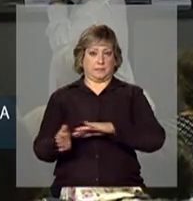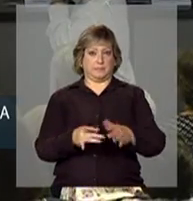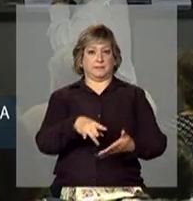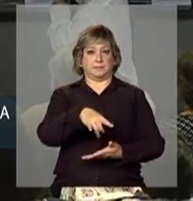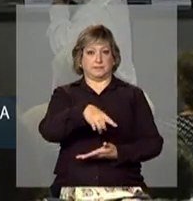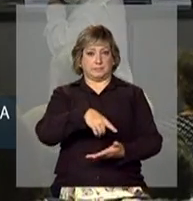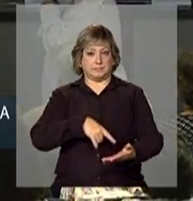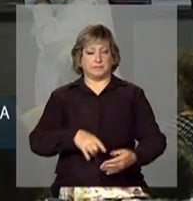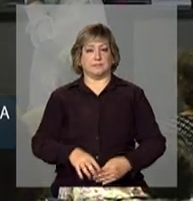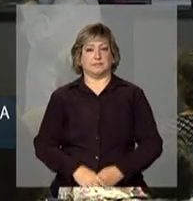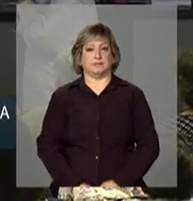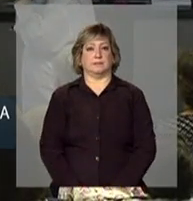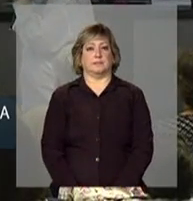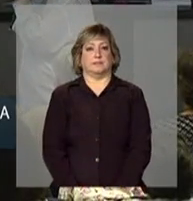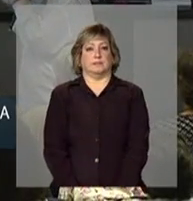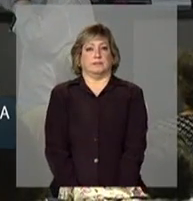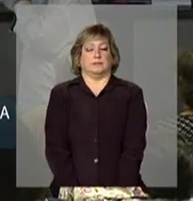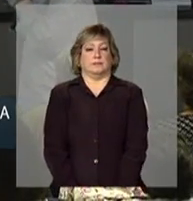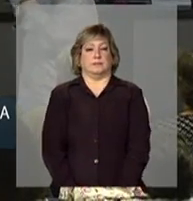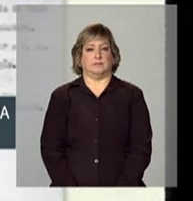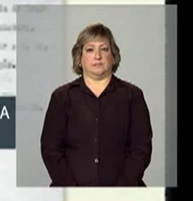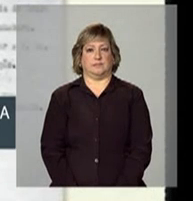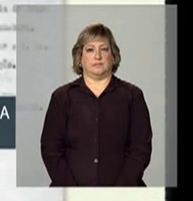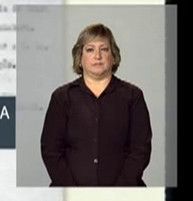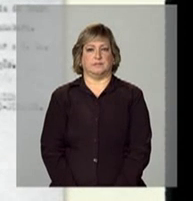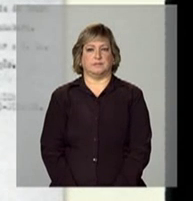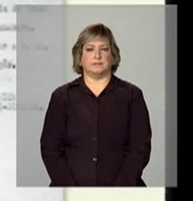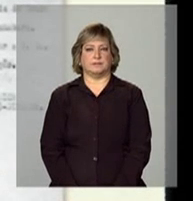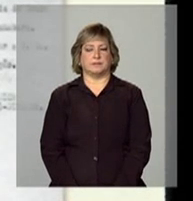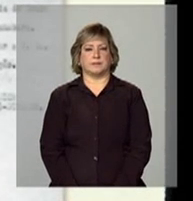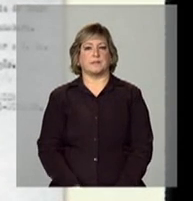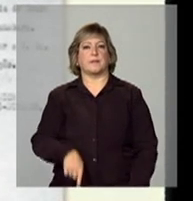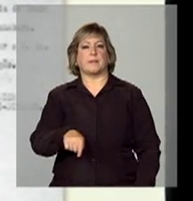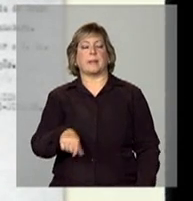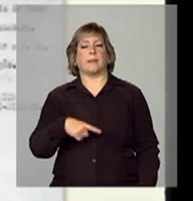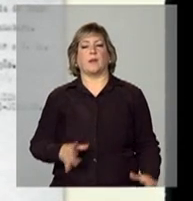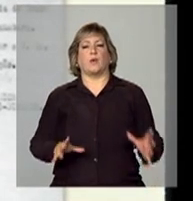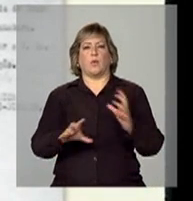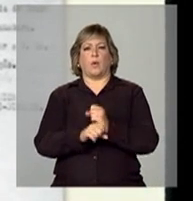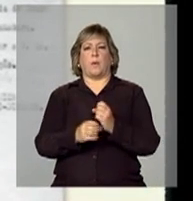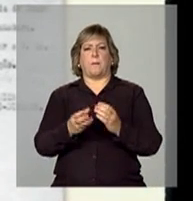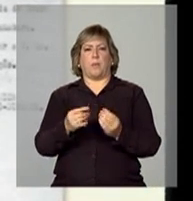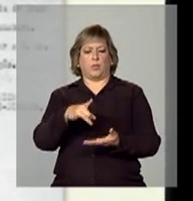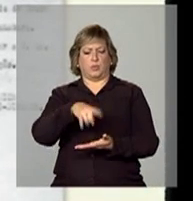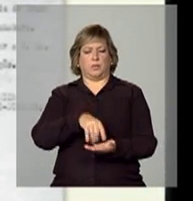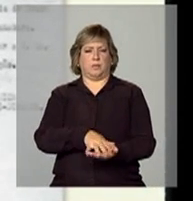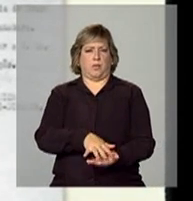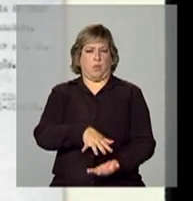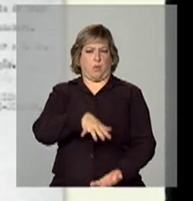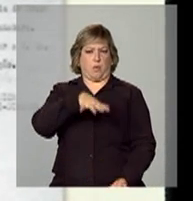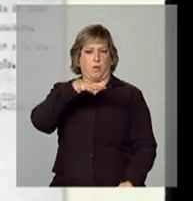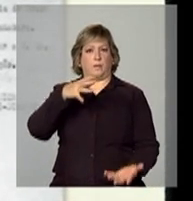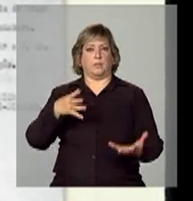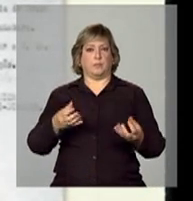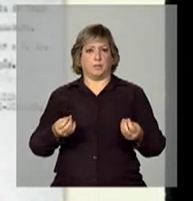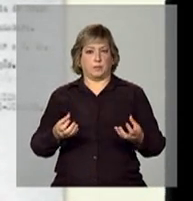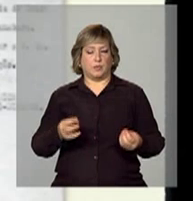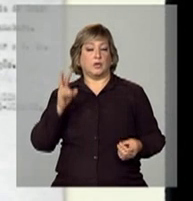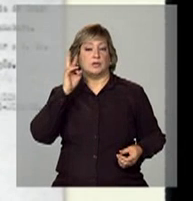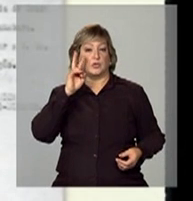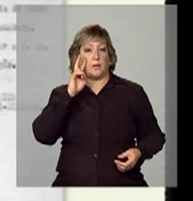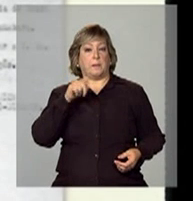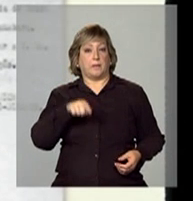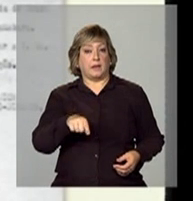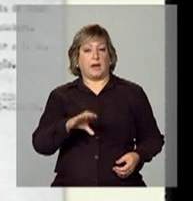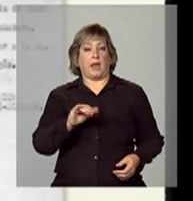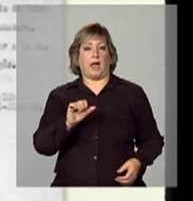documento. Aqui é apenas uma quantidade muito grande de documentos sobre cada infiltrado.